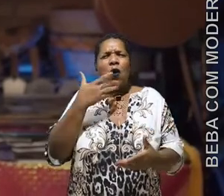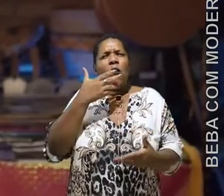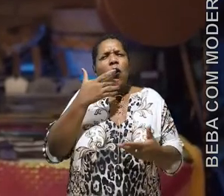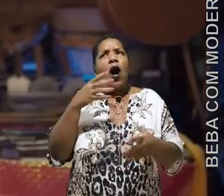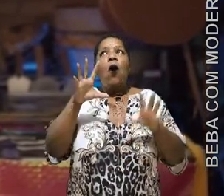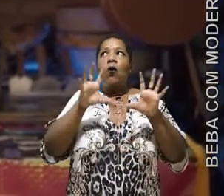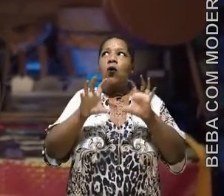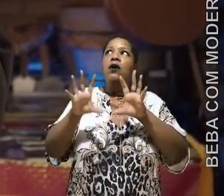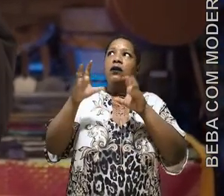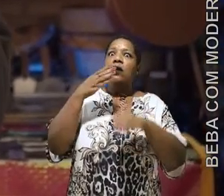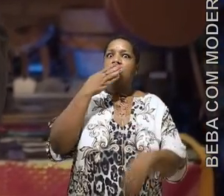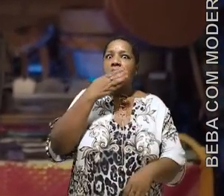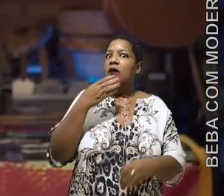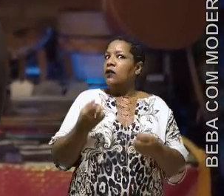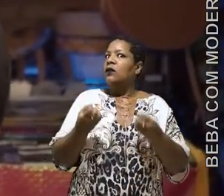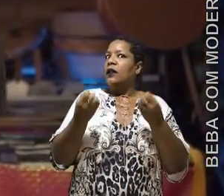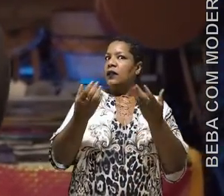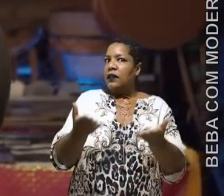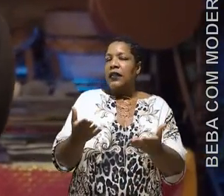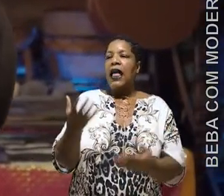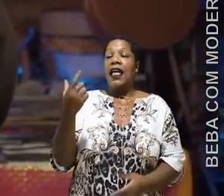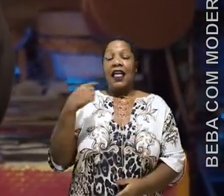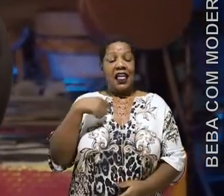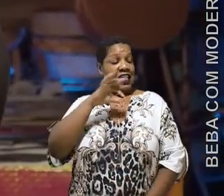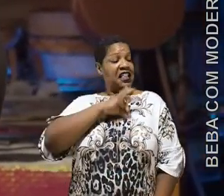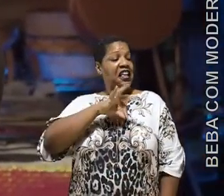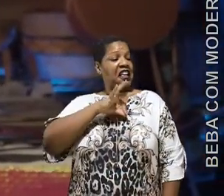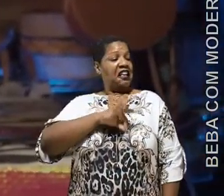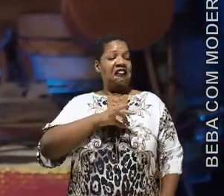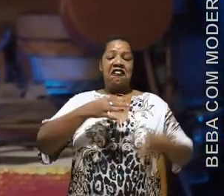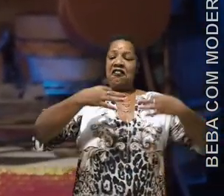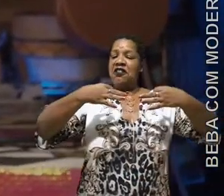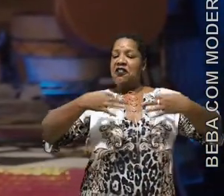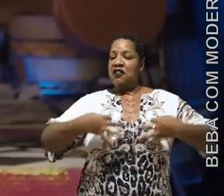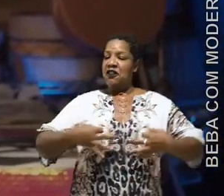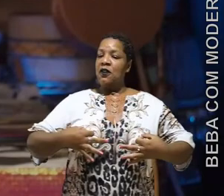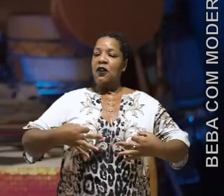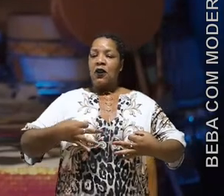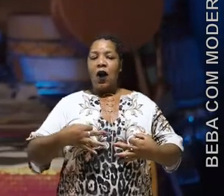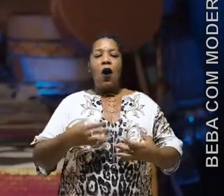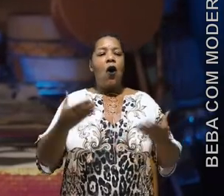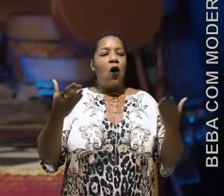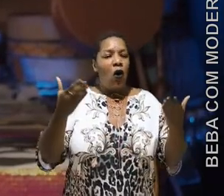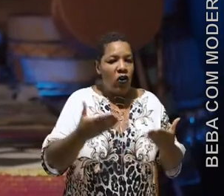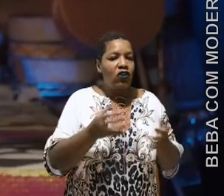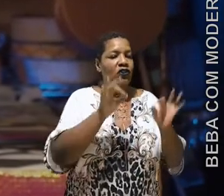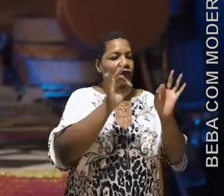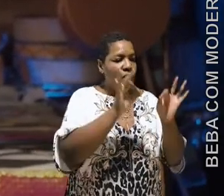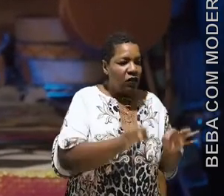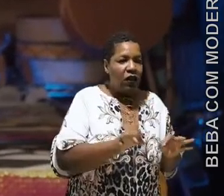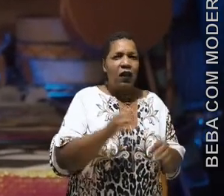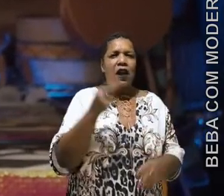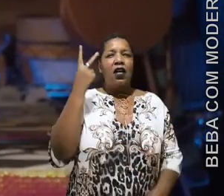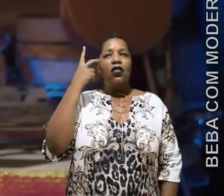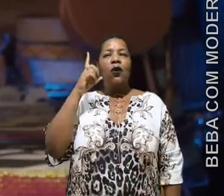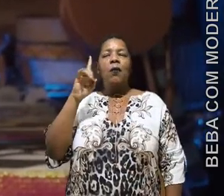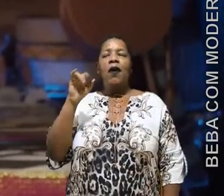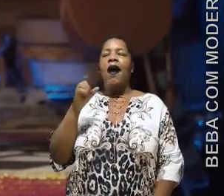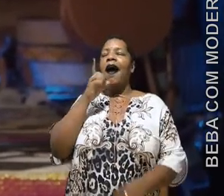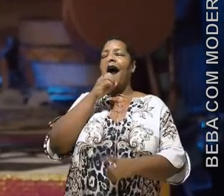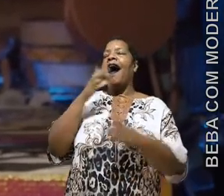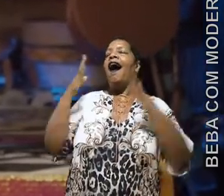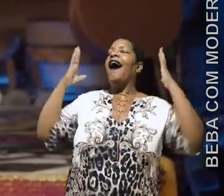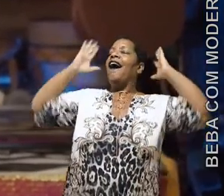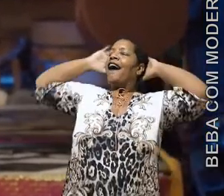doação algodão doce algodão doce voação receber por isso salário dividido plantão hoje depois